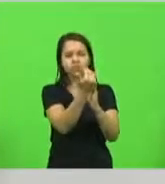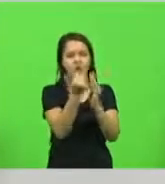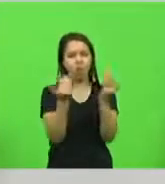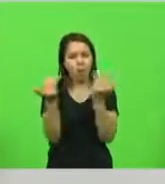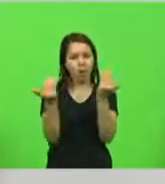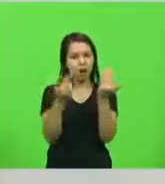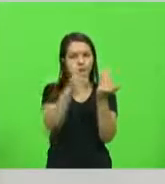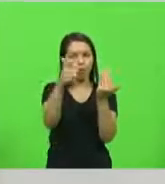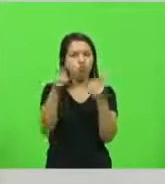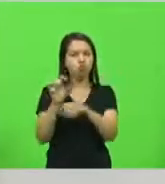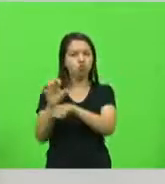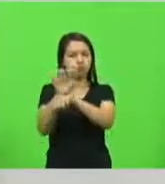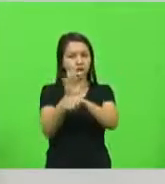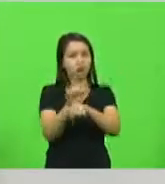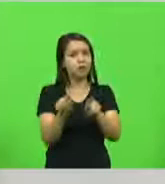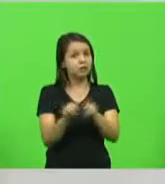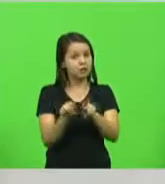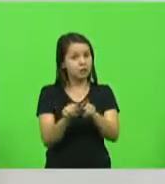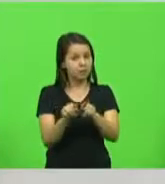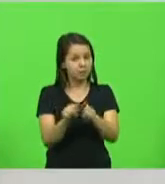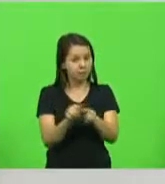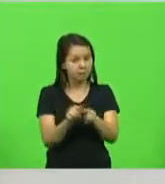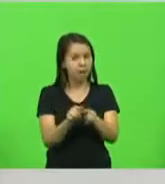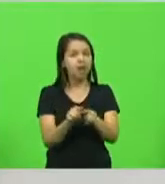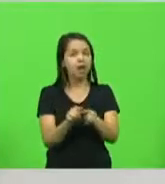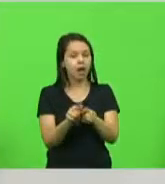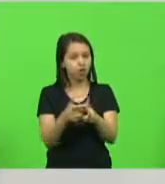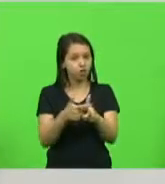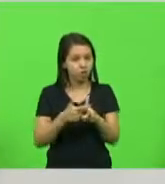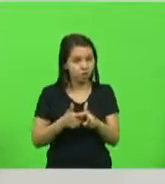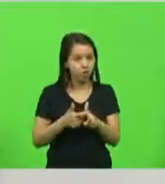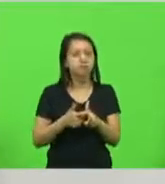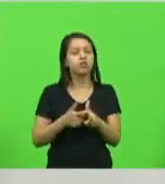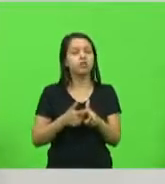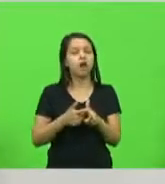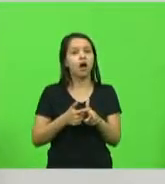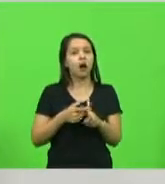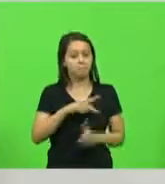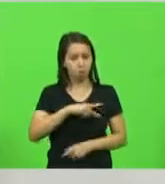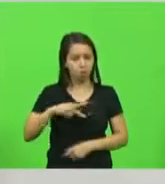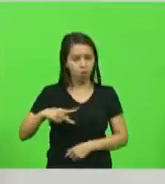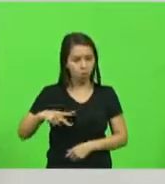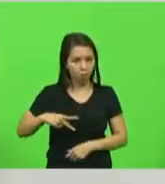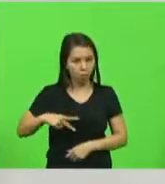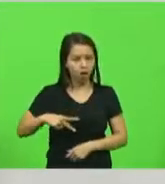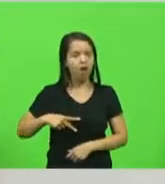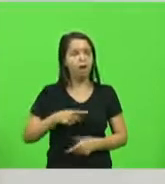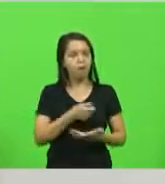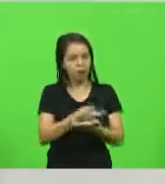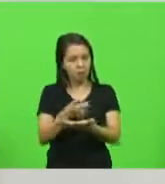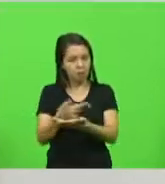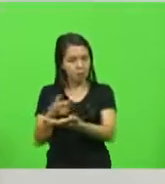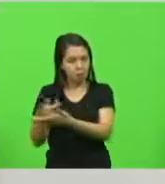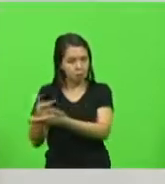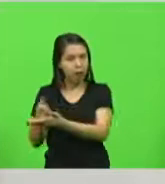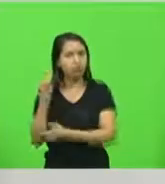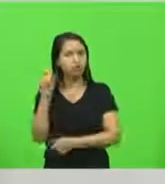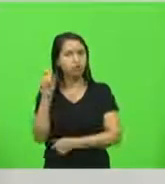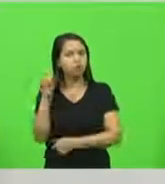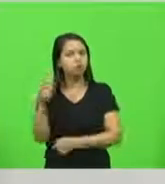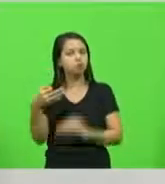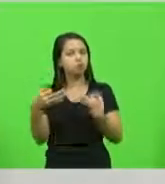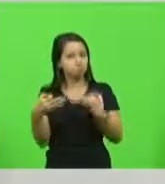muito contribuiu ao longo de 2020, fecharam no azul. As de 2019, inclusive, foram aprovadas